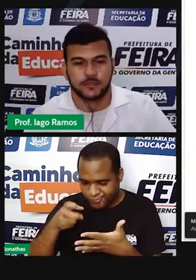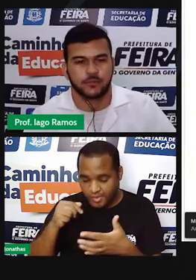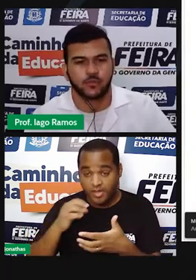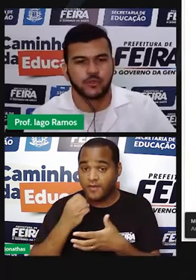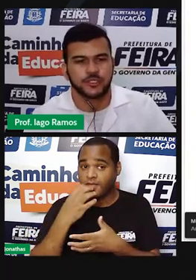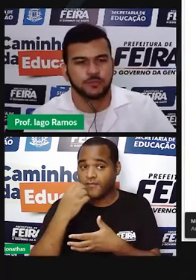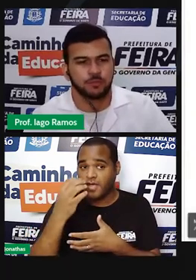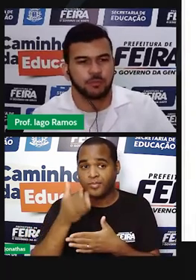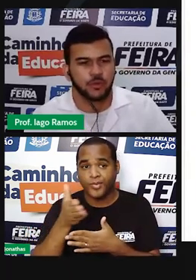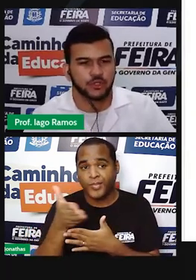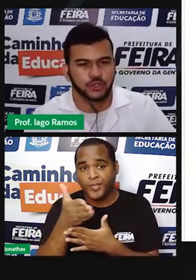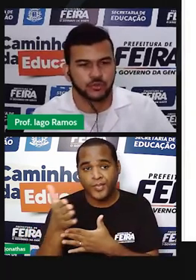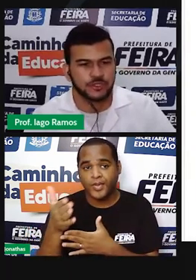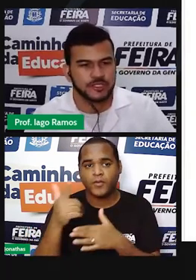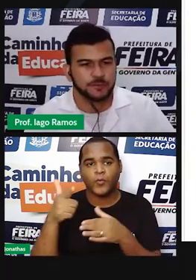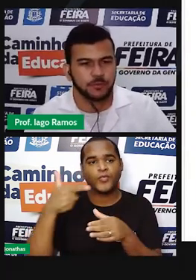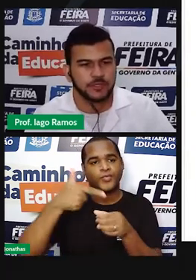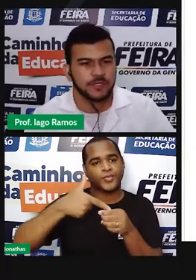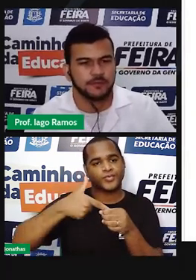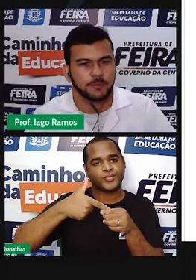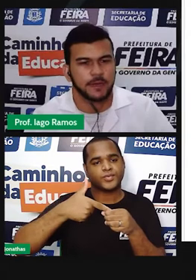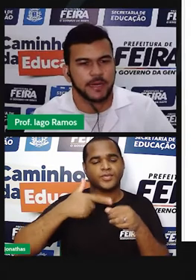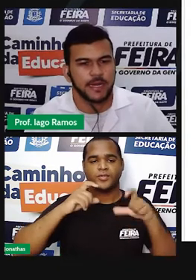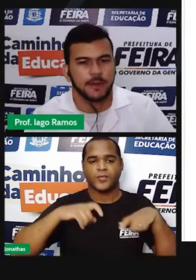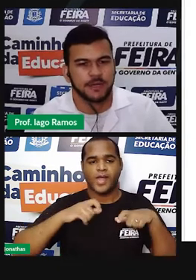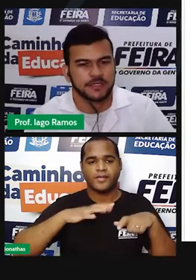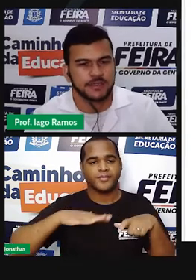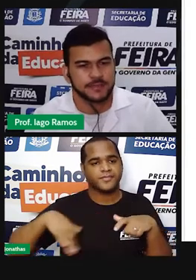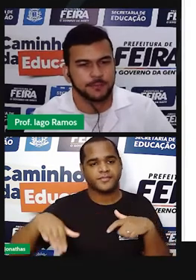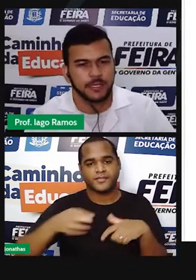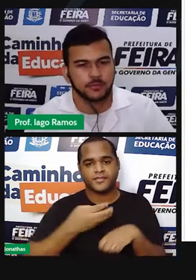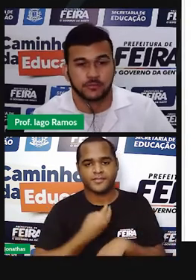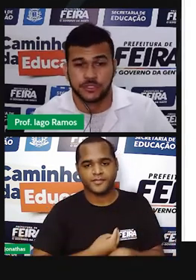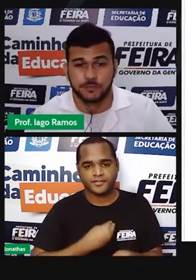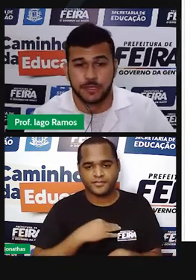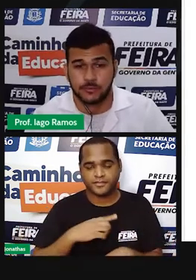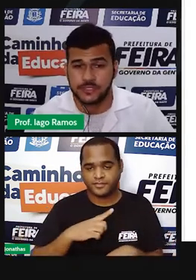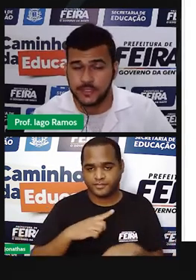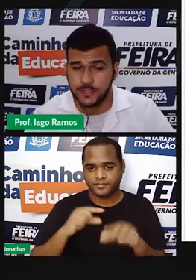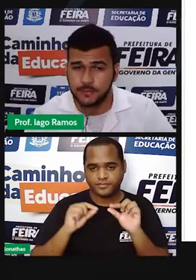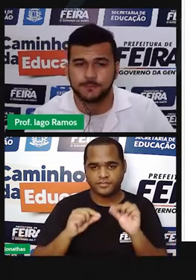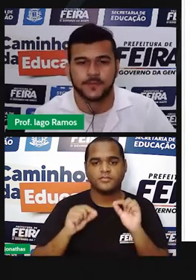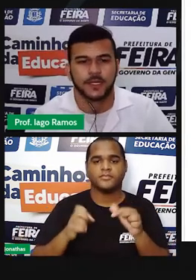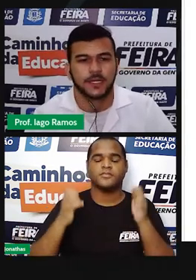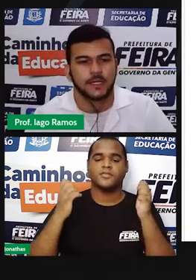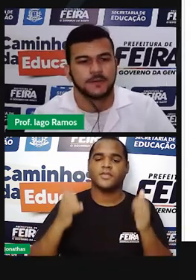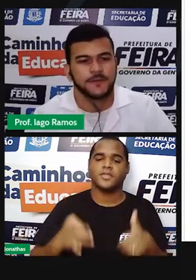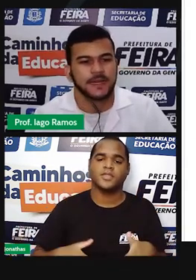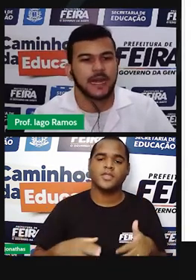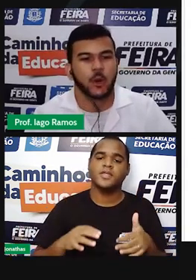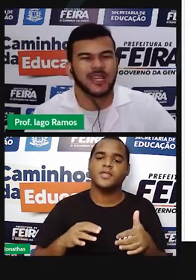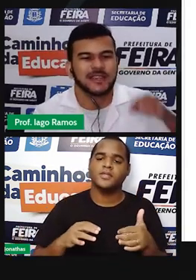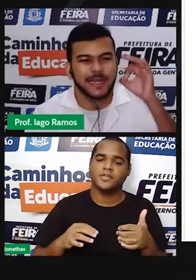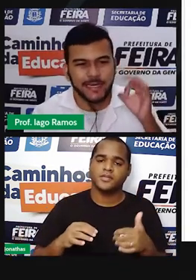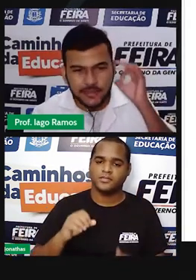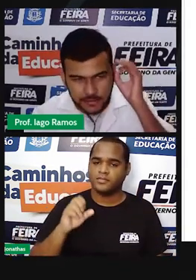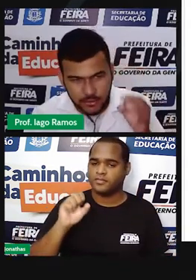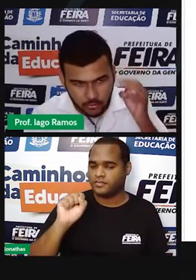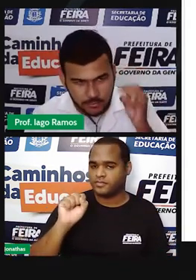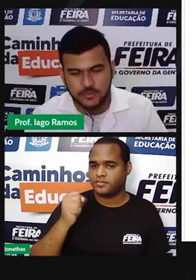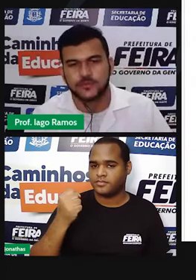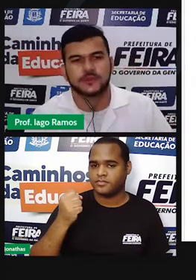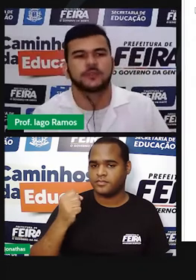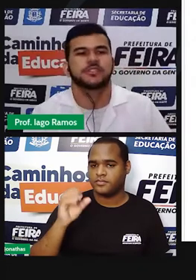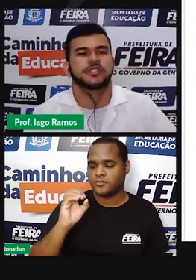viagem, o último posto disponível para reabastecimento, chamado Estrela, fica a 80